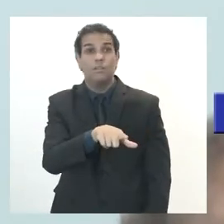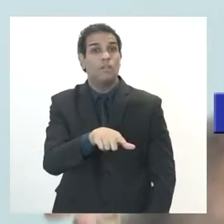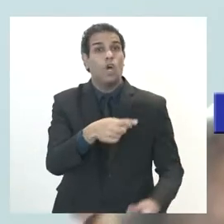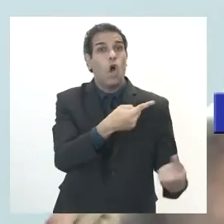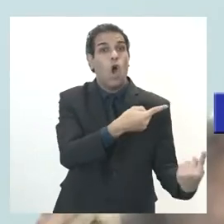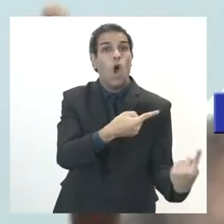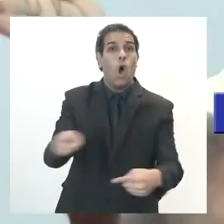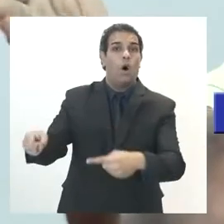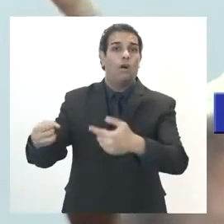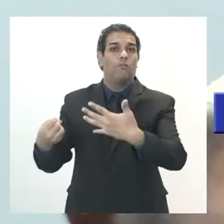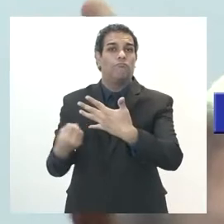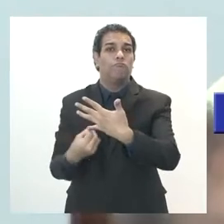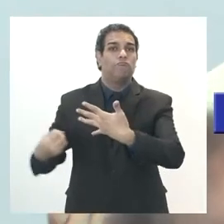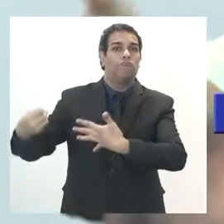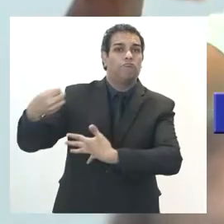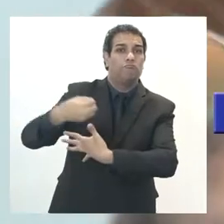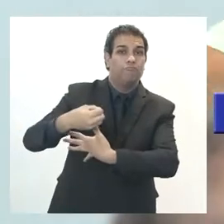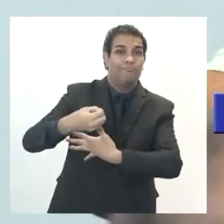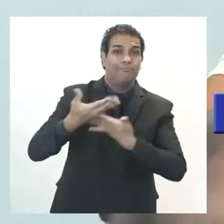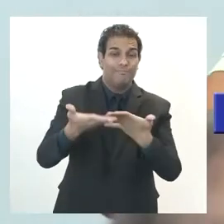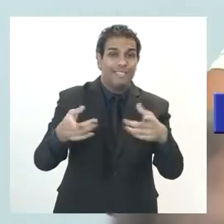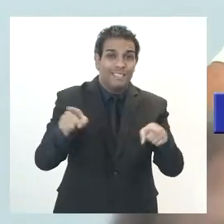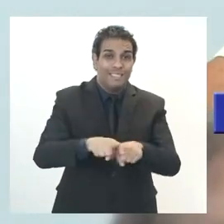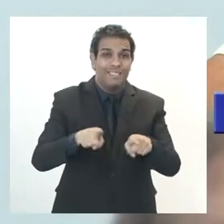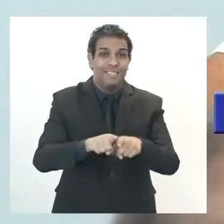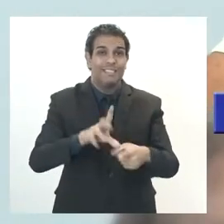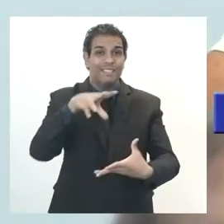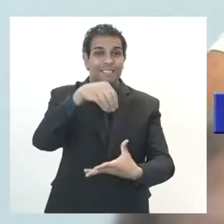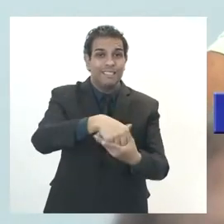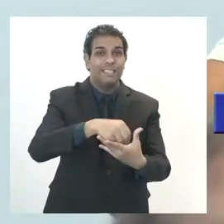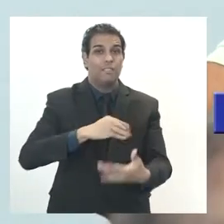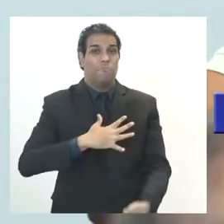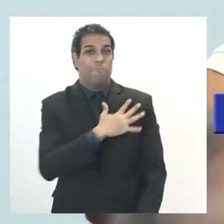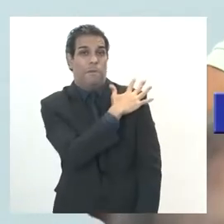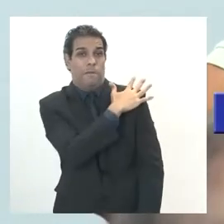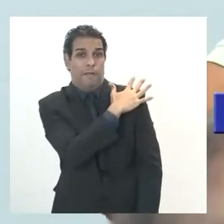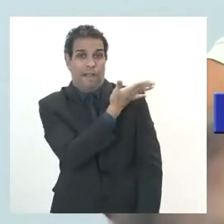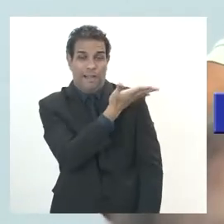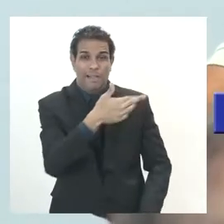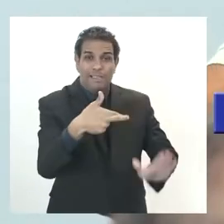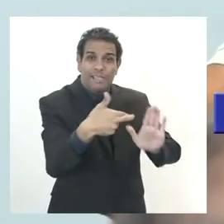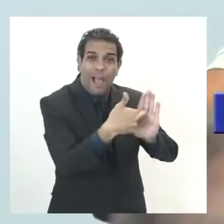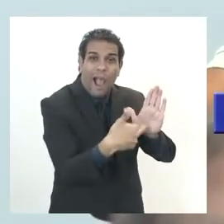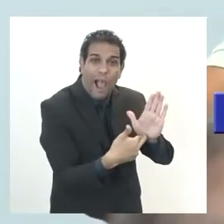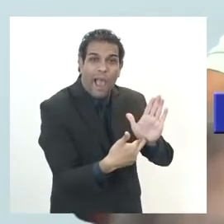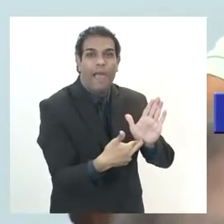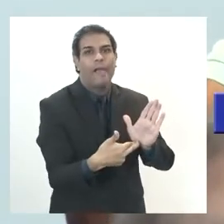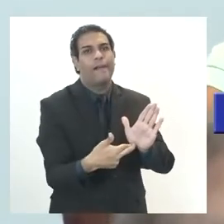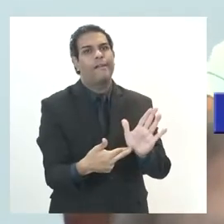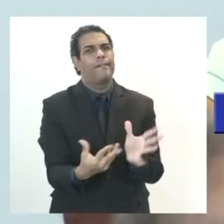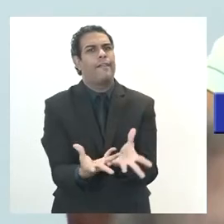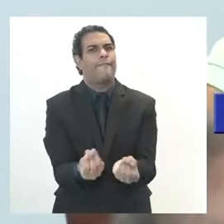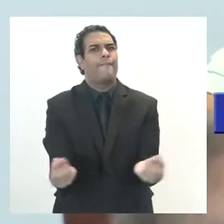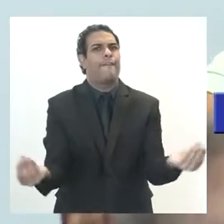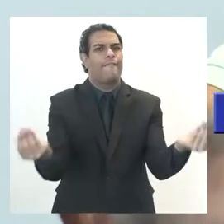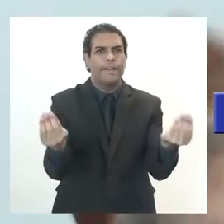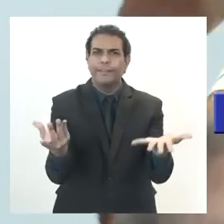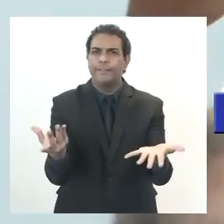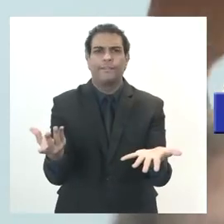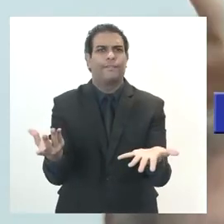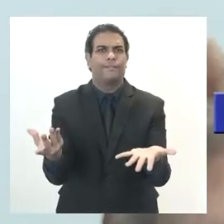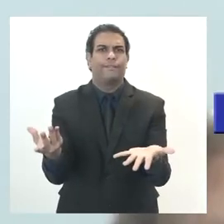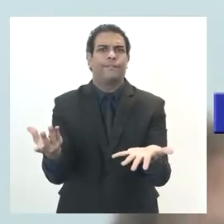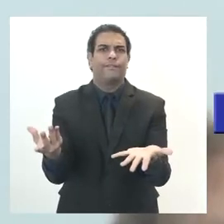privilégios seria colocar os militares para mim e já regra dentro dessa regra que tá cheio deles a oficiais